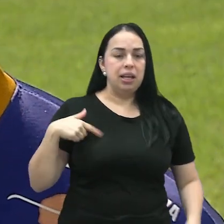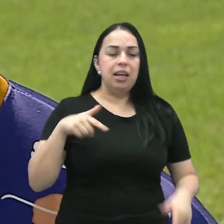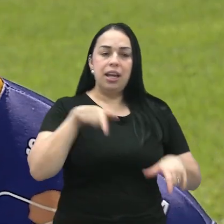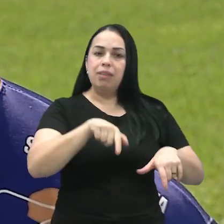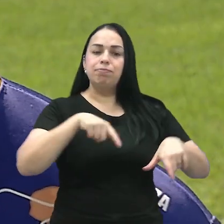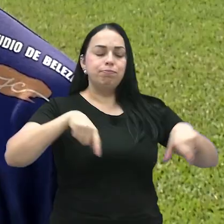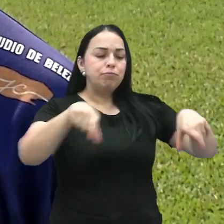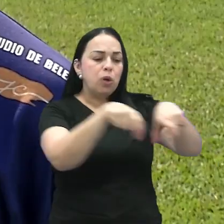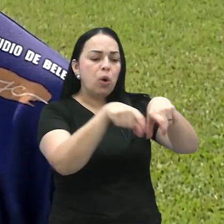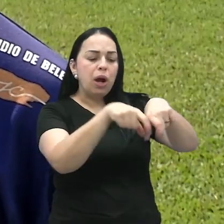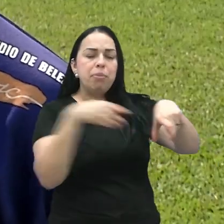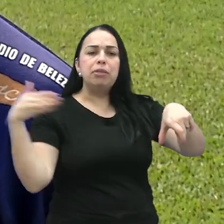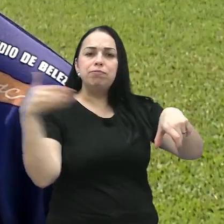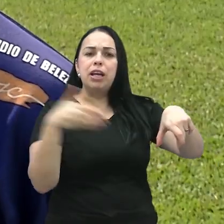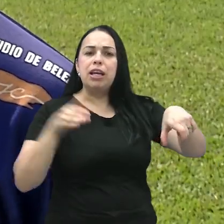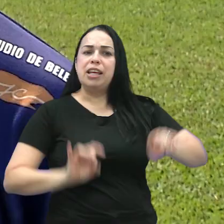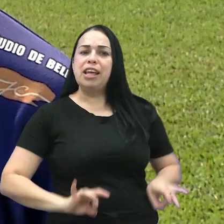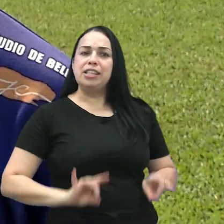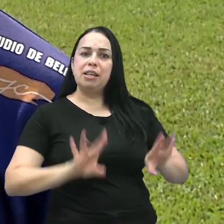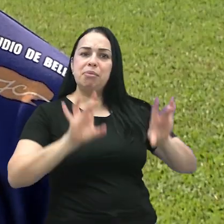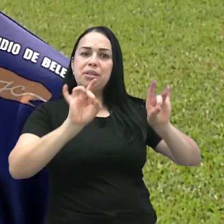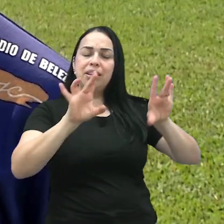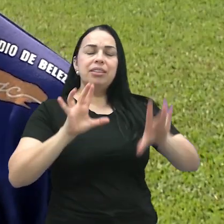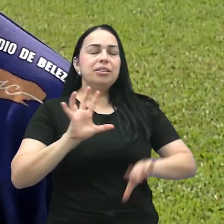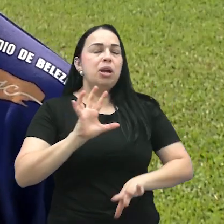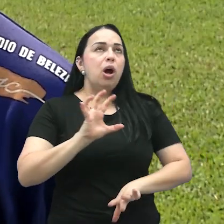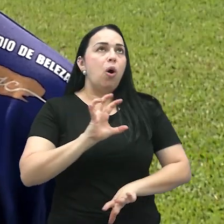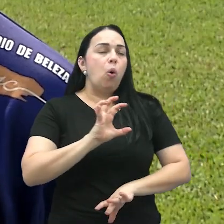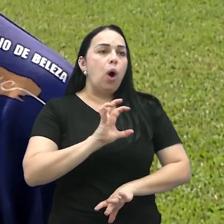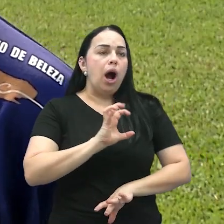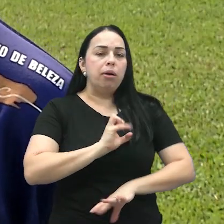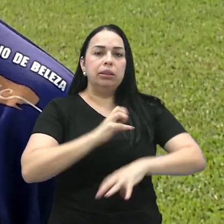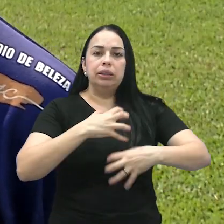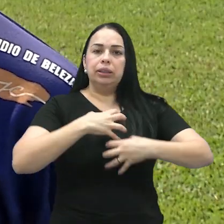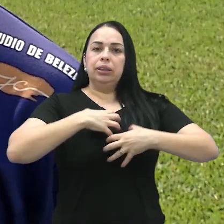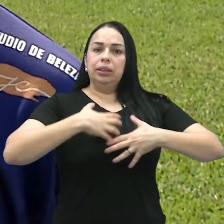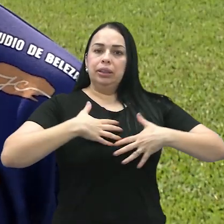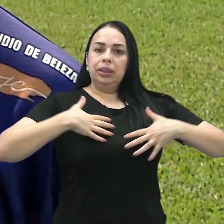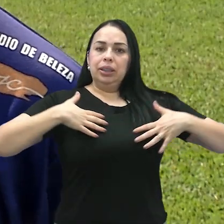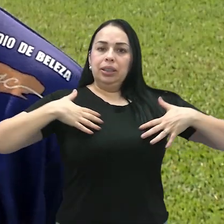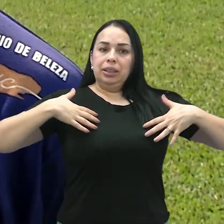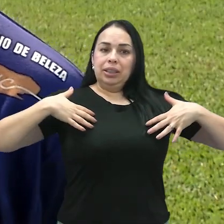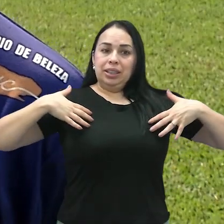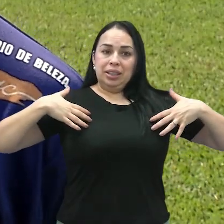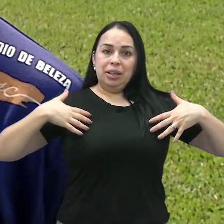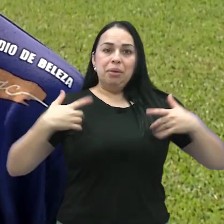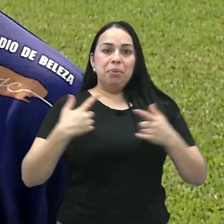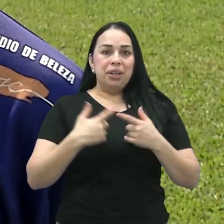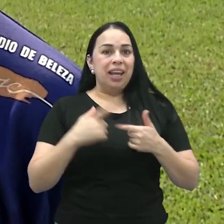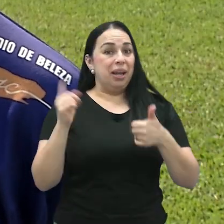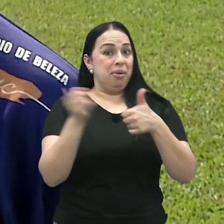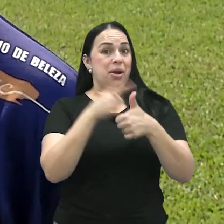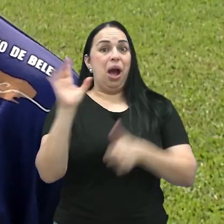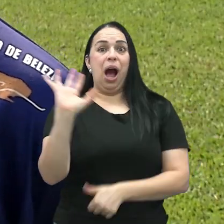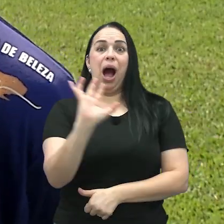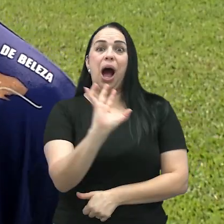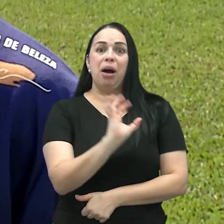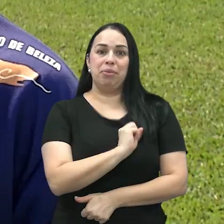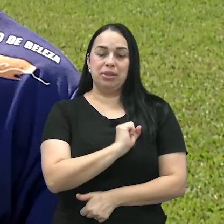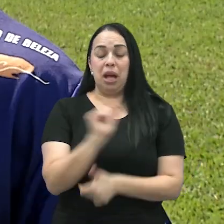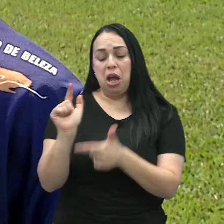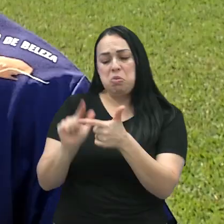campo é especial. É essa paixão que mantém a gente em pé, né? Sem ela a gente não conseguiria não, porque a paixão vem em primeiro lugar.